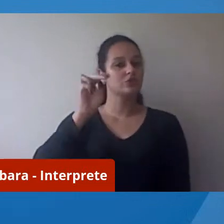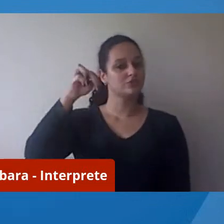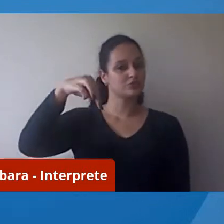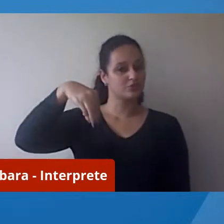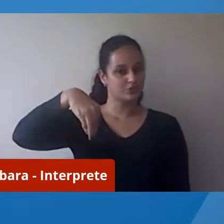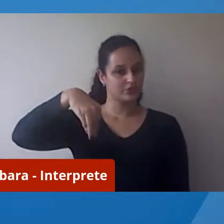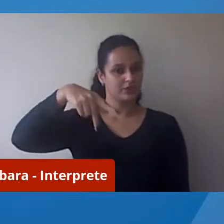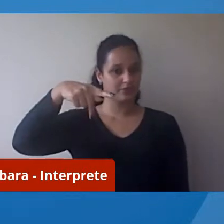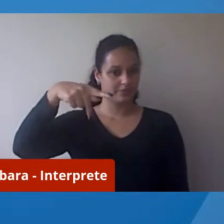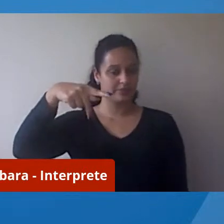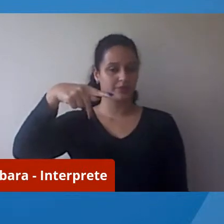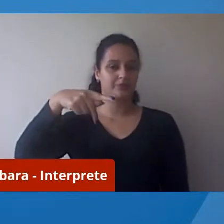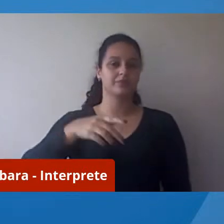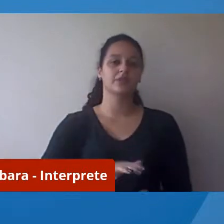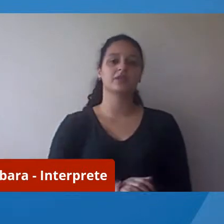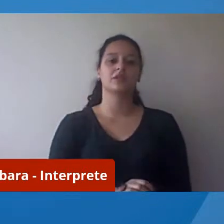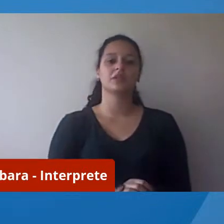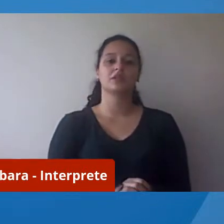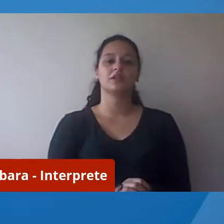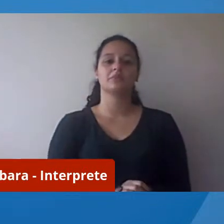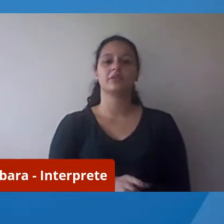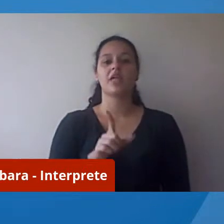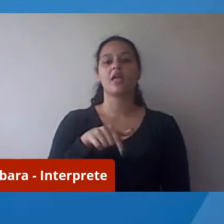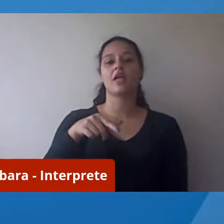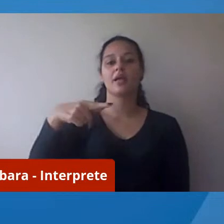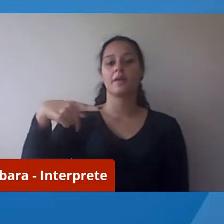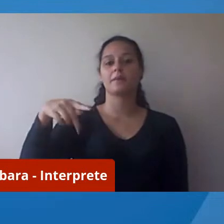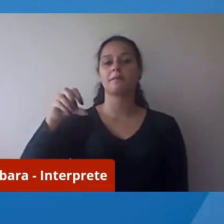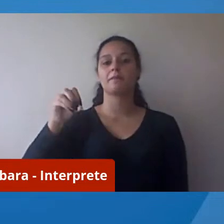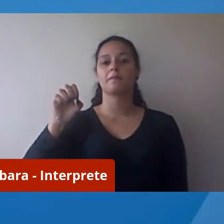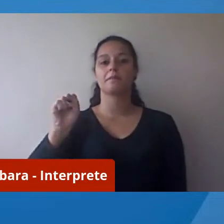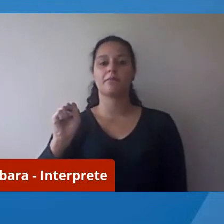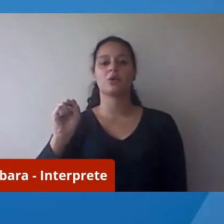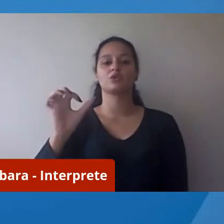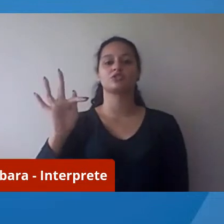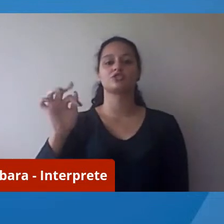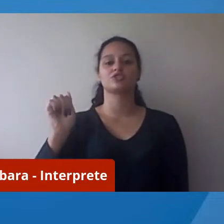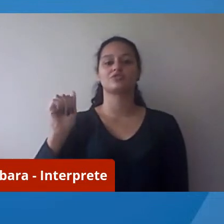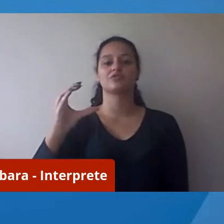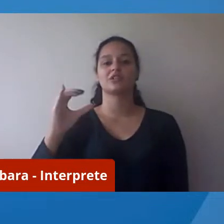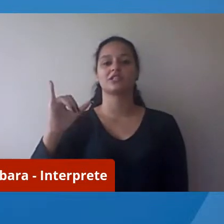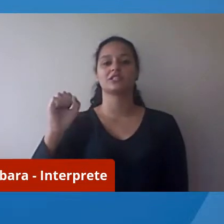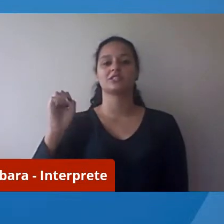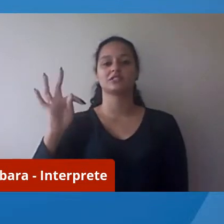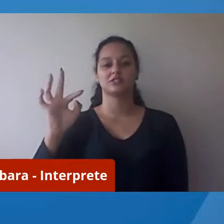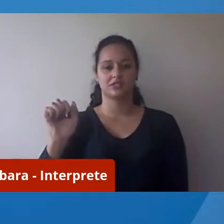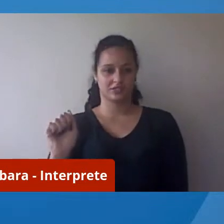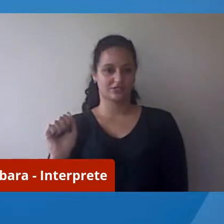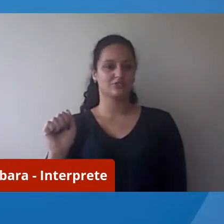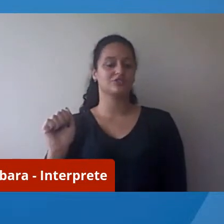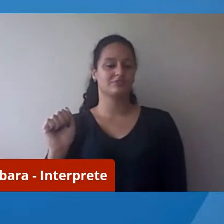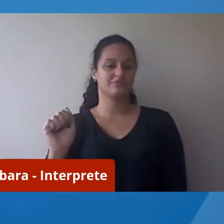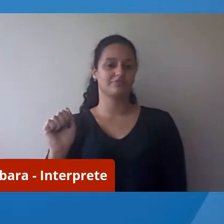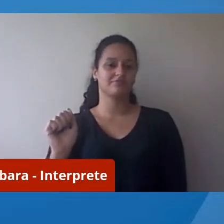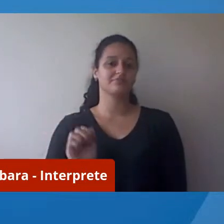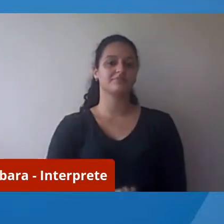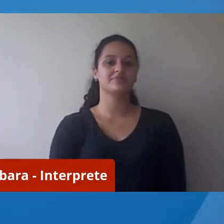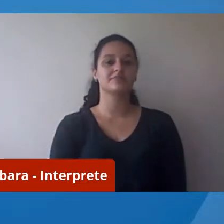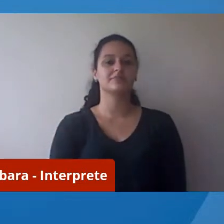na Hungria, etc. São pós-fascistas, ou Salvini na Itália, pós-fascistas.